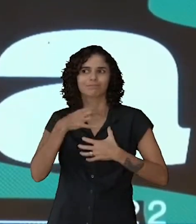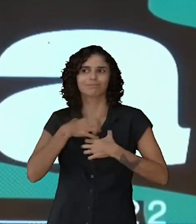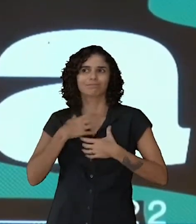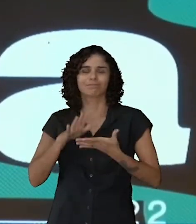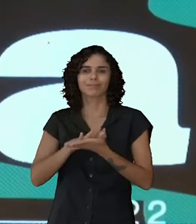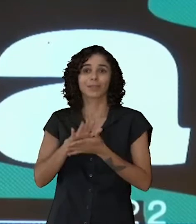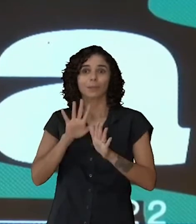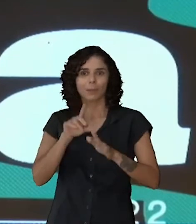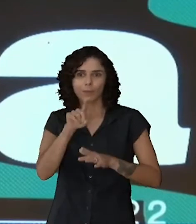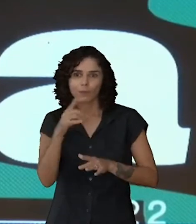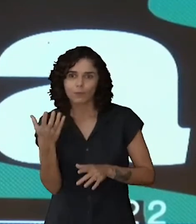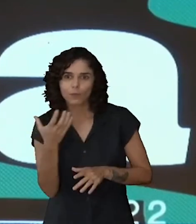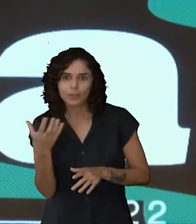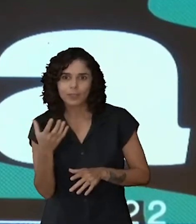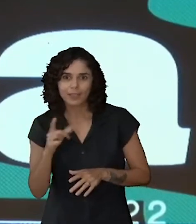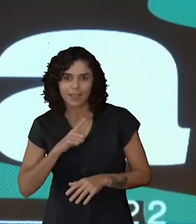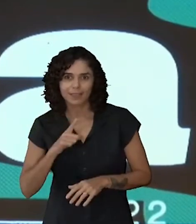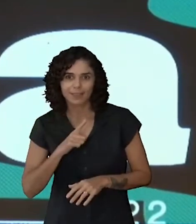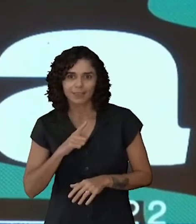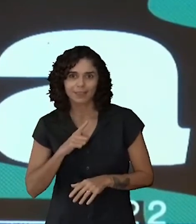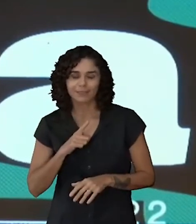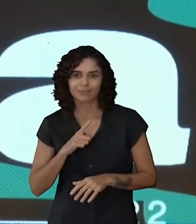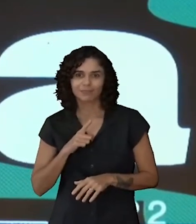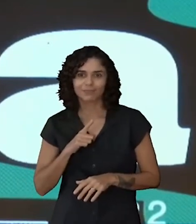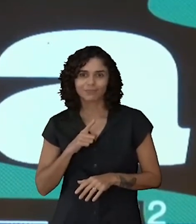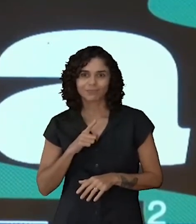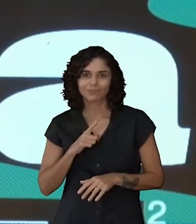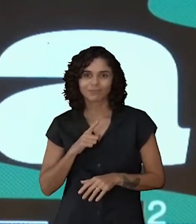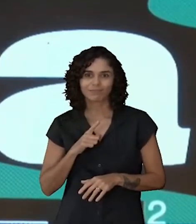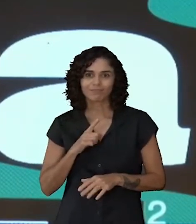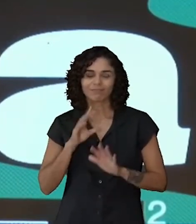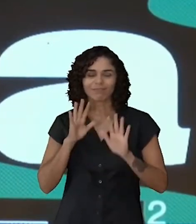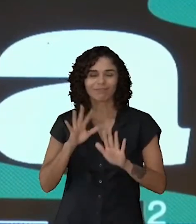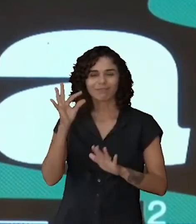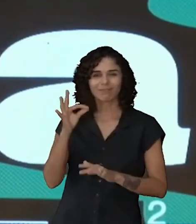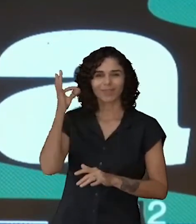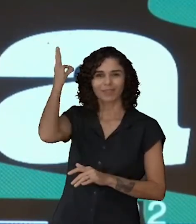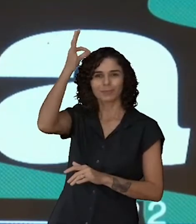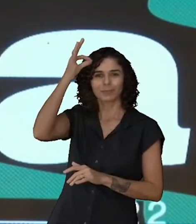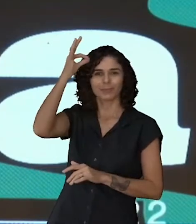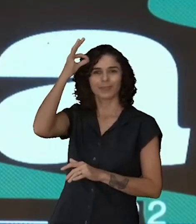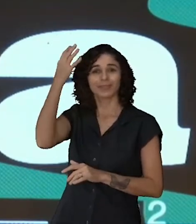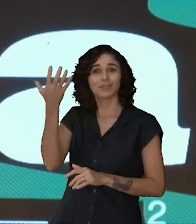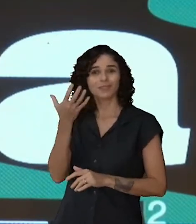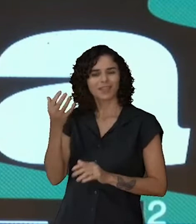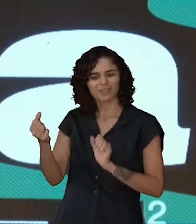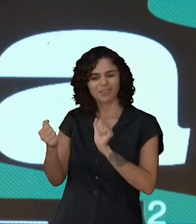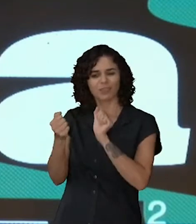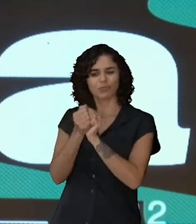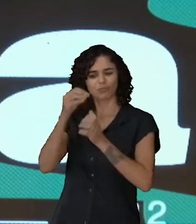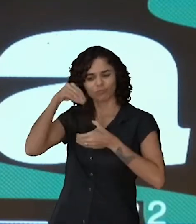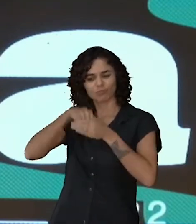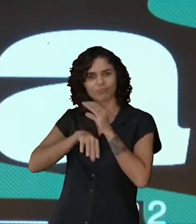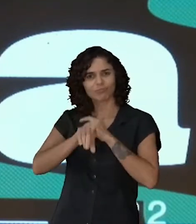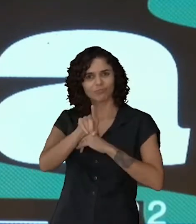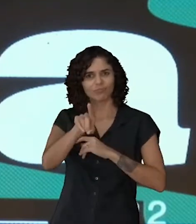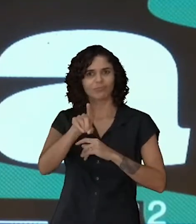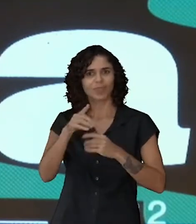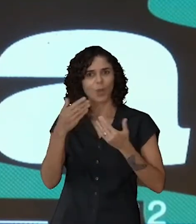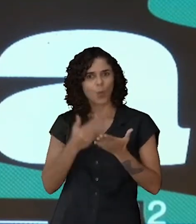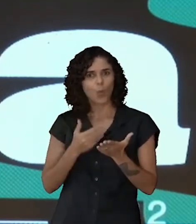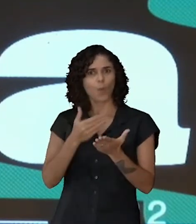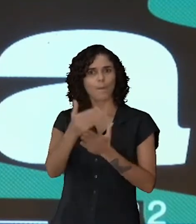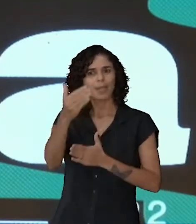Sabe quem está falando para você que é com você? É o próprio Espírito. Então começa a acostumar com a voz dele